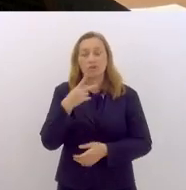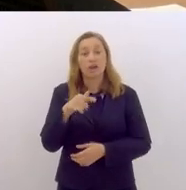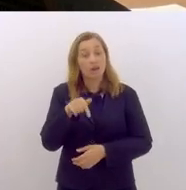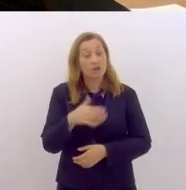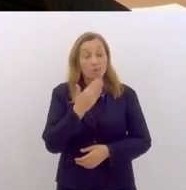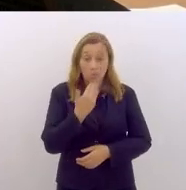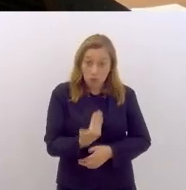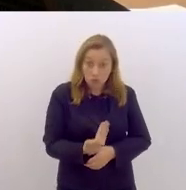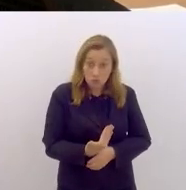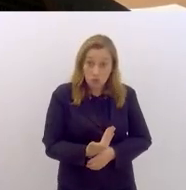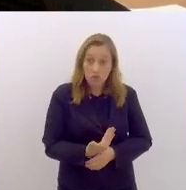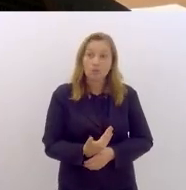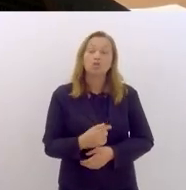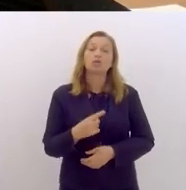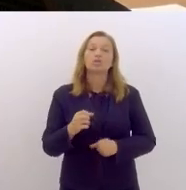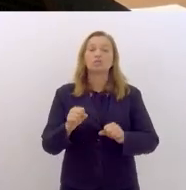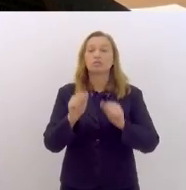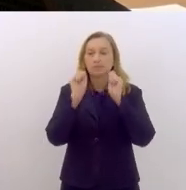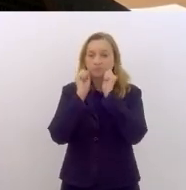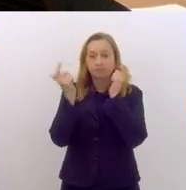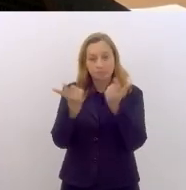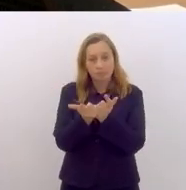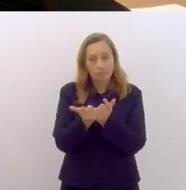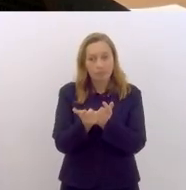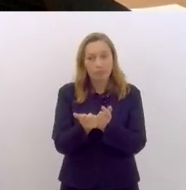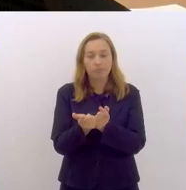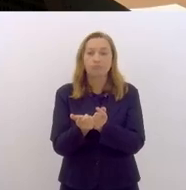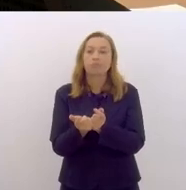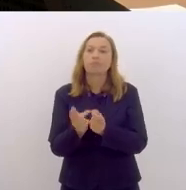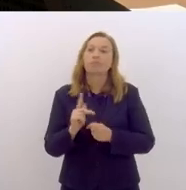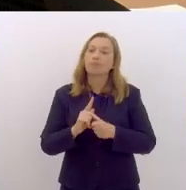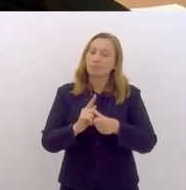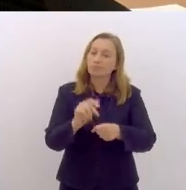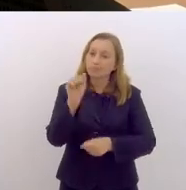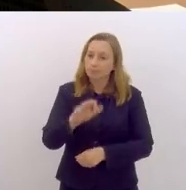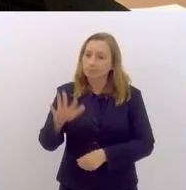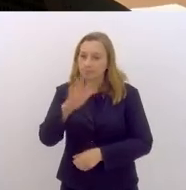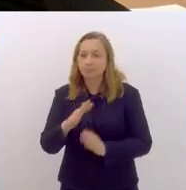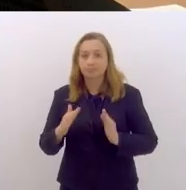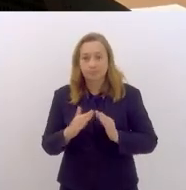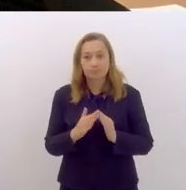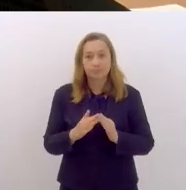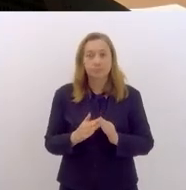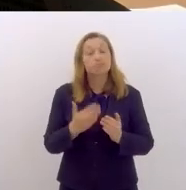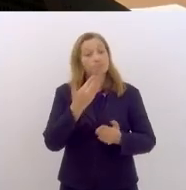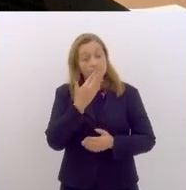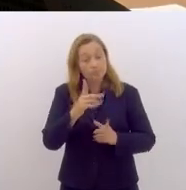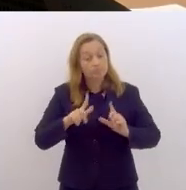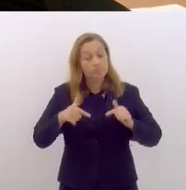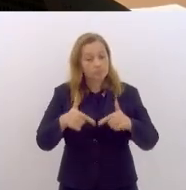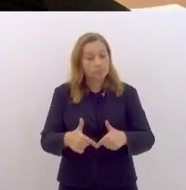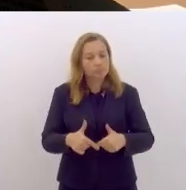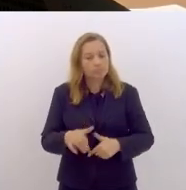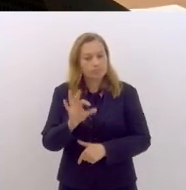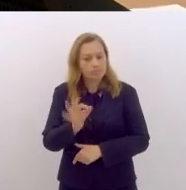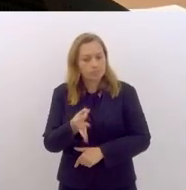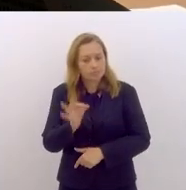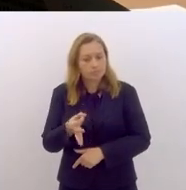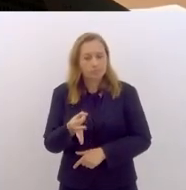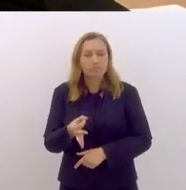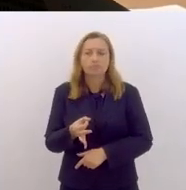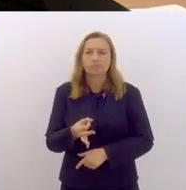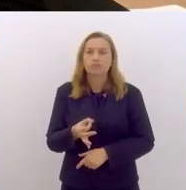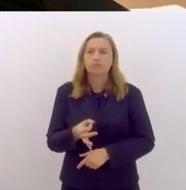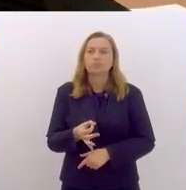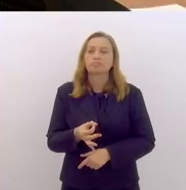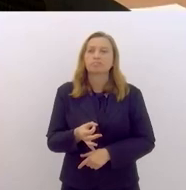apelo para que nós, na Assembleia Legislativa, vou procurar o Procurador-Geral da Casa, tenhamos algum tipo de atitude formal, oficial,